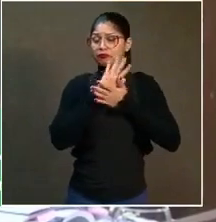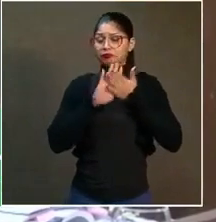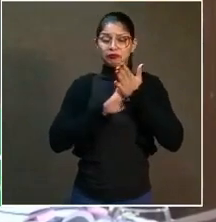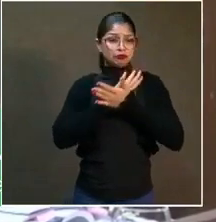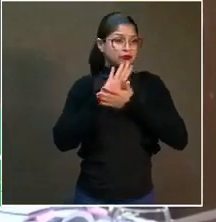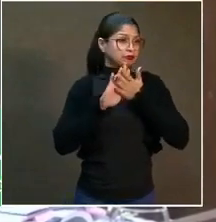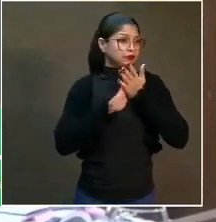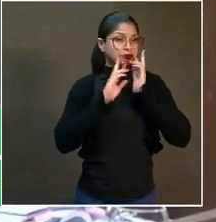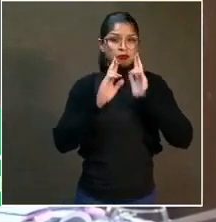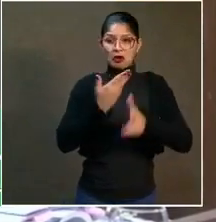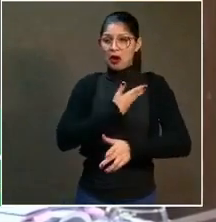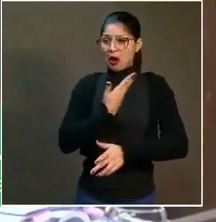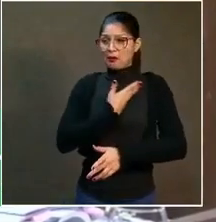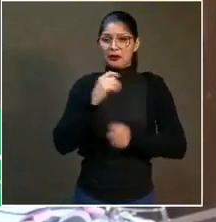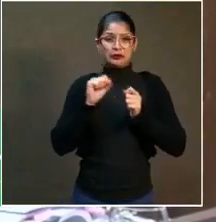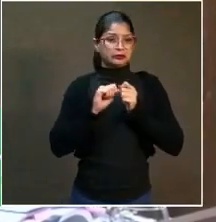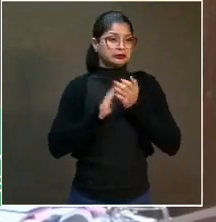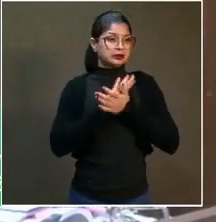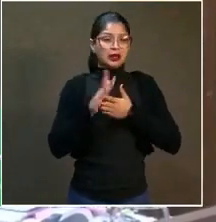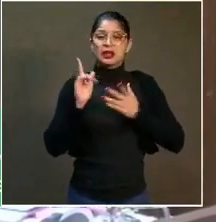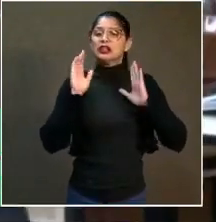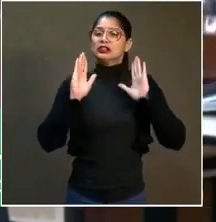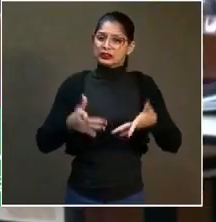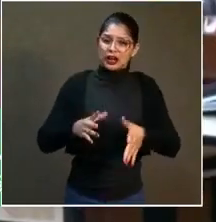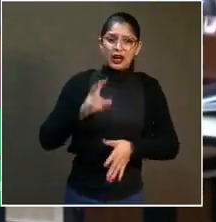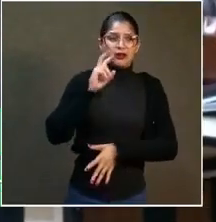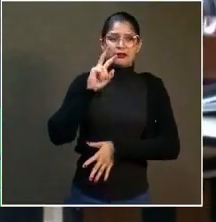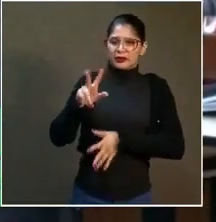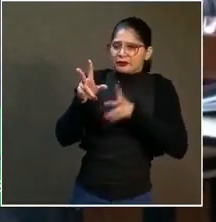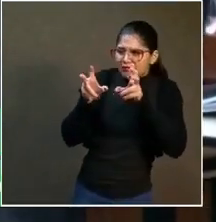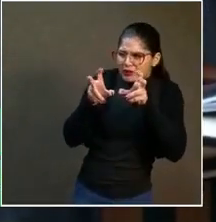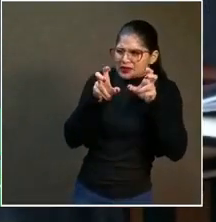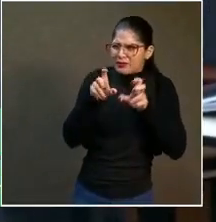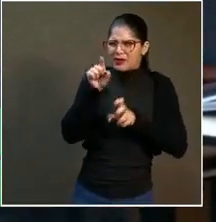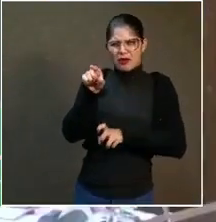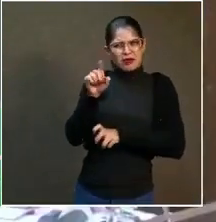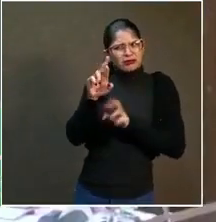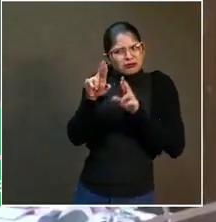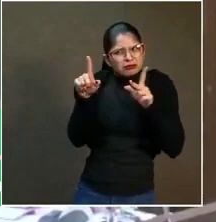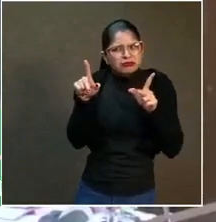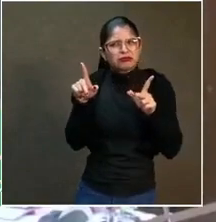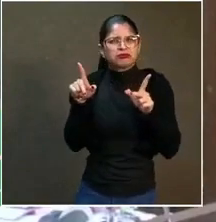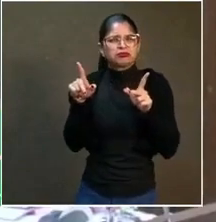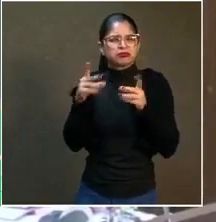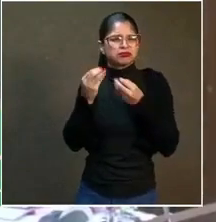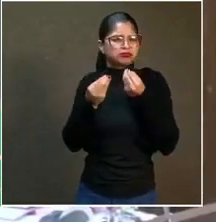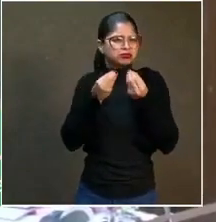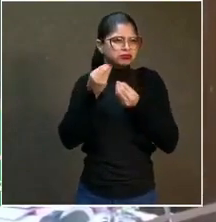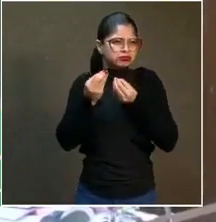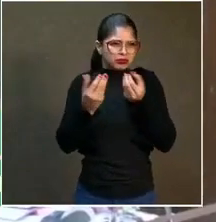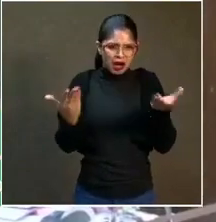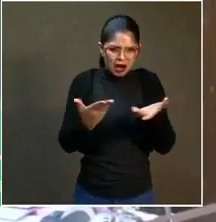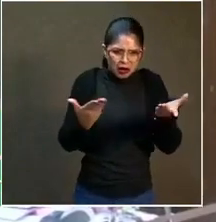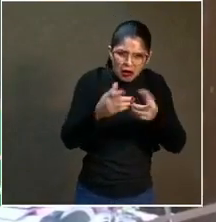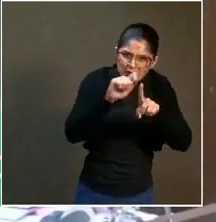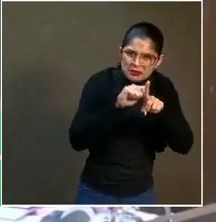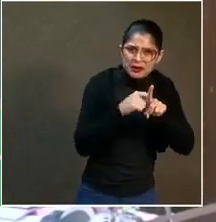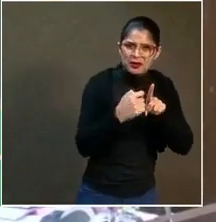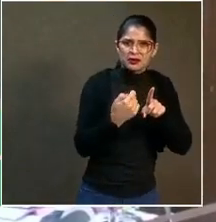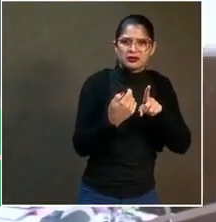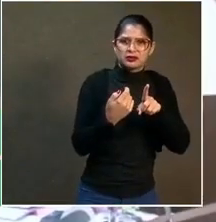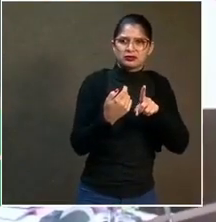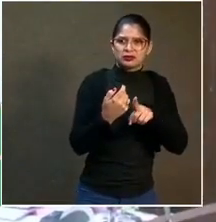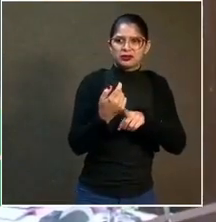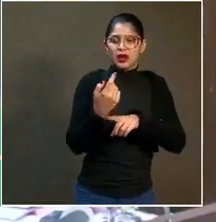fez nada. Os amigos dele falaram que viram sinais e não fizeram nada. Esse mês agora,